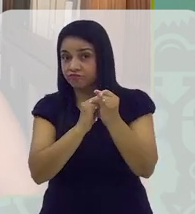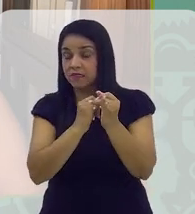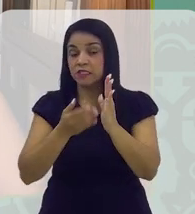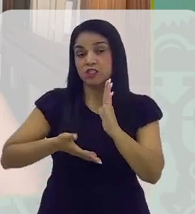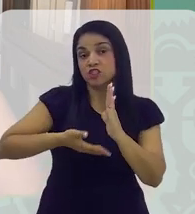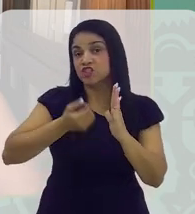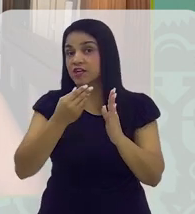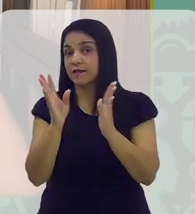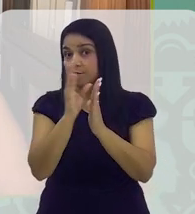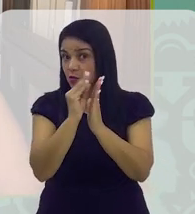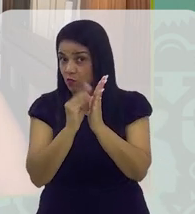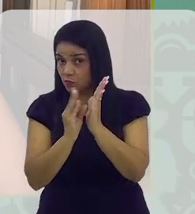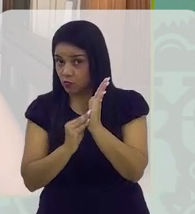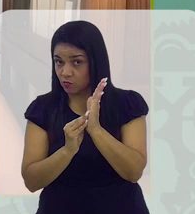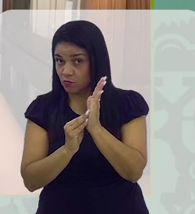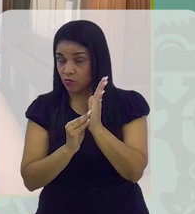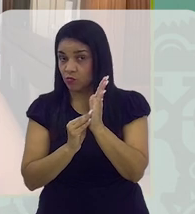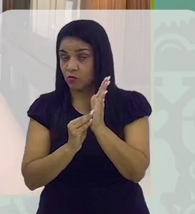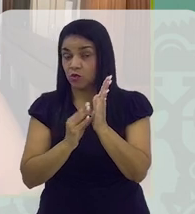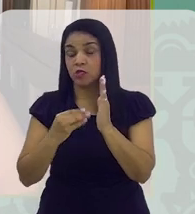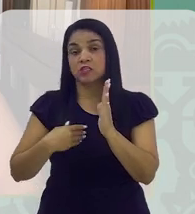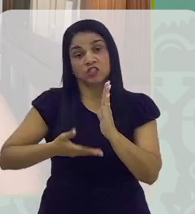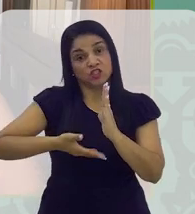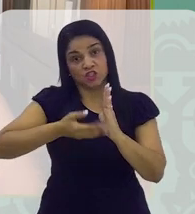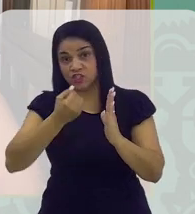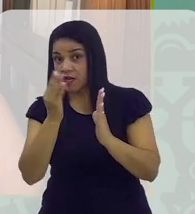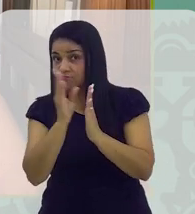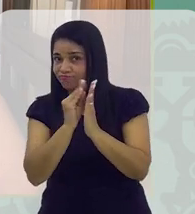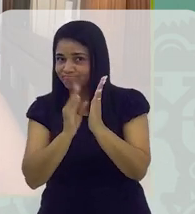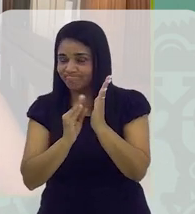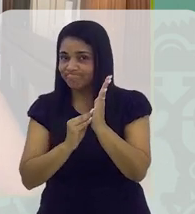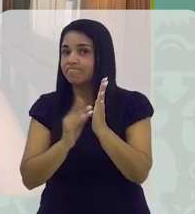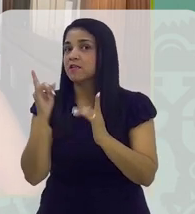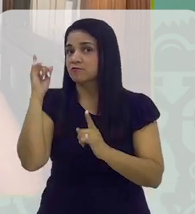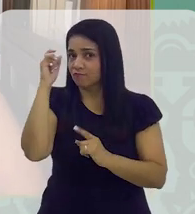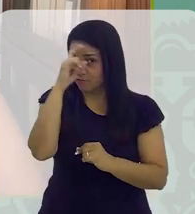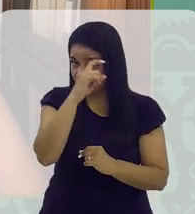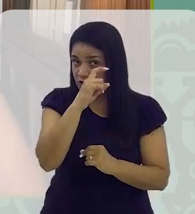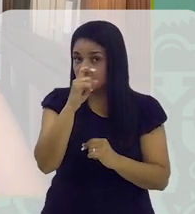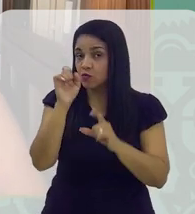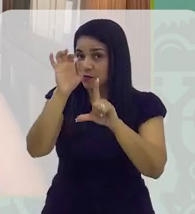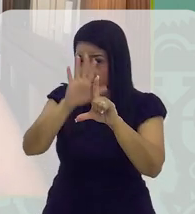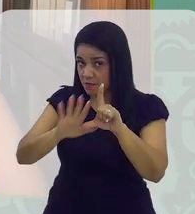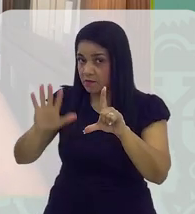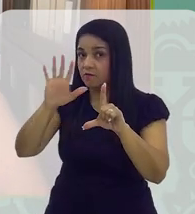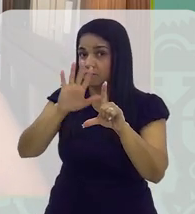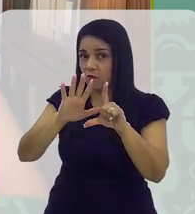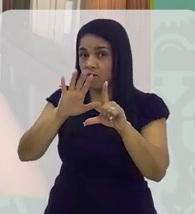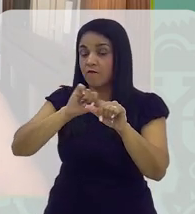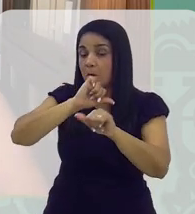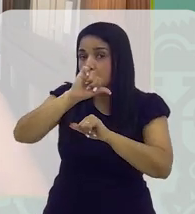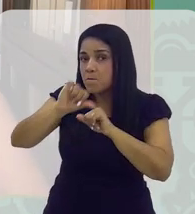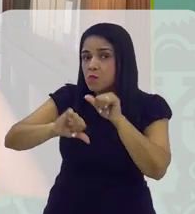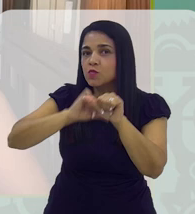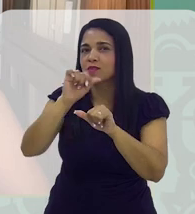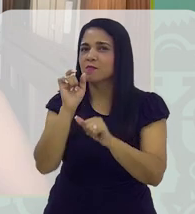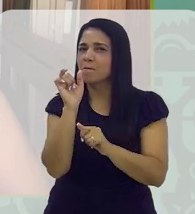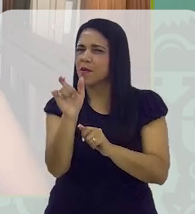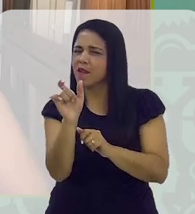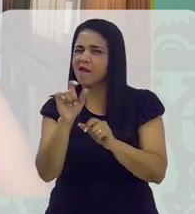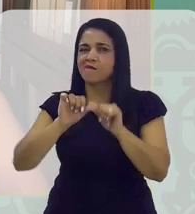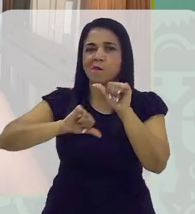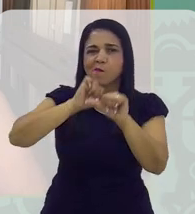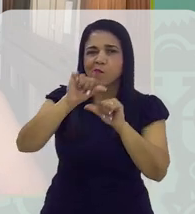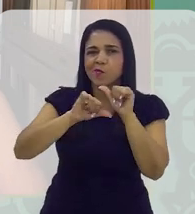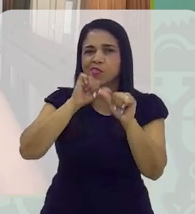esses conteúdos do ar. Embora só lembrando que retirar conteúdo é quase como enxugar gelo dentro de uma plataforma, porque eles vão mudando